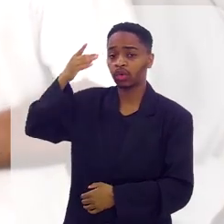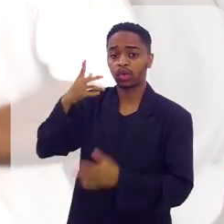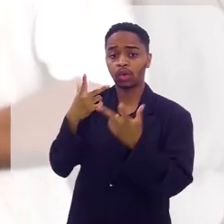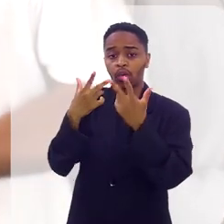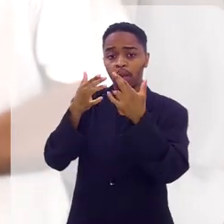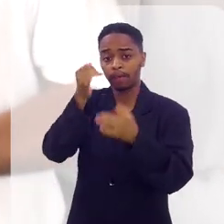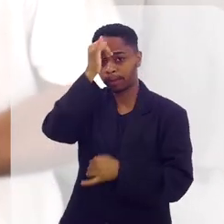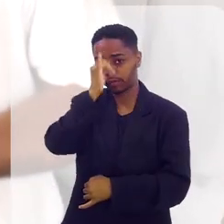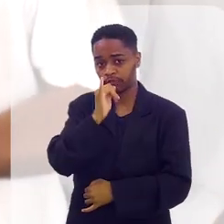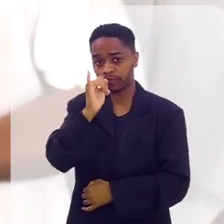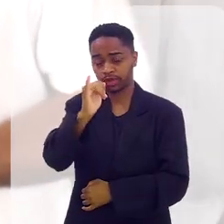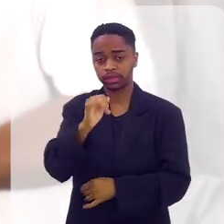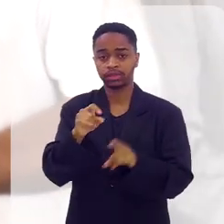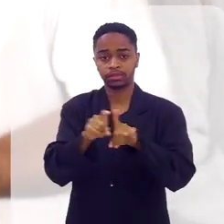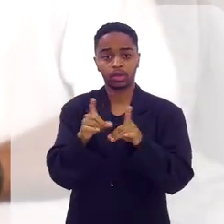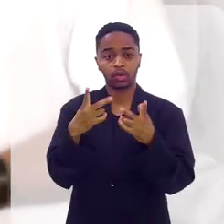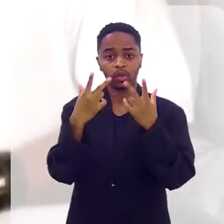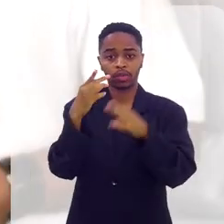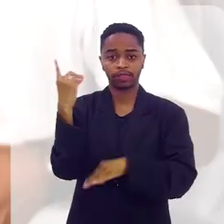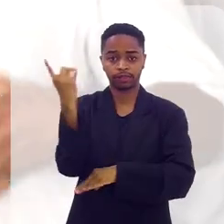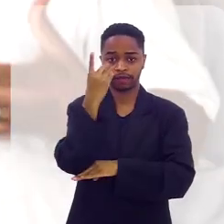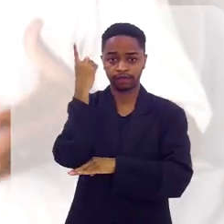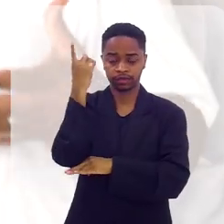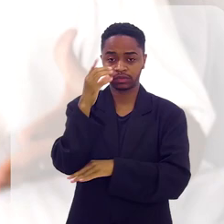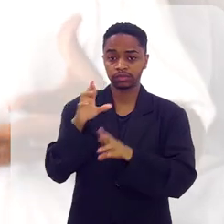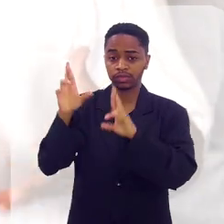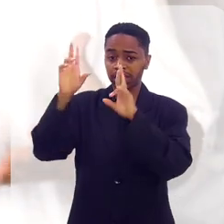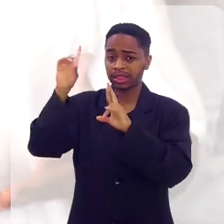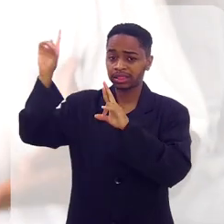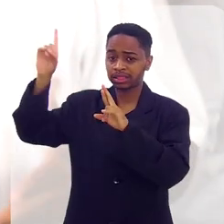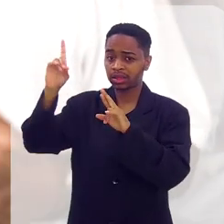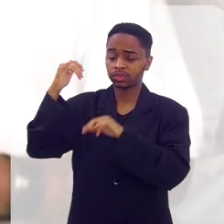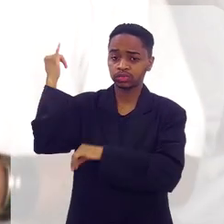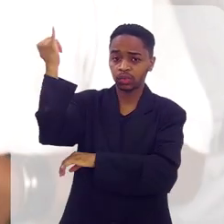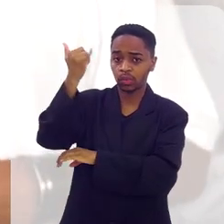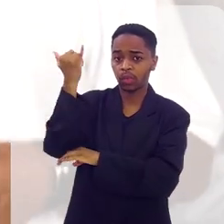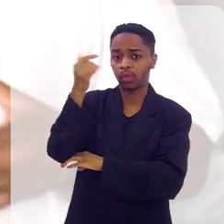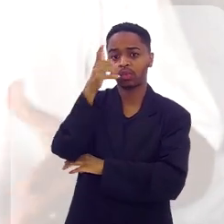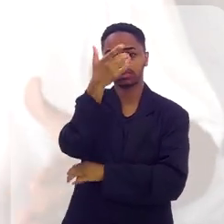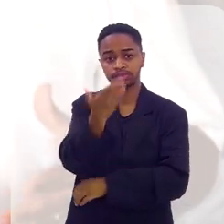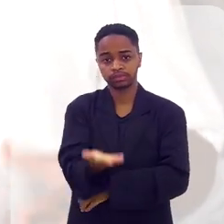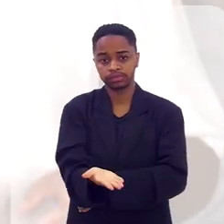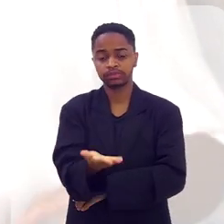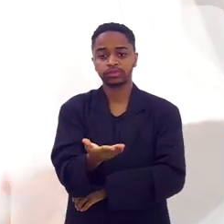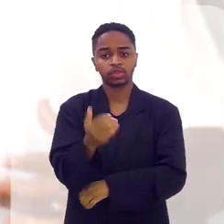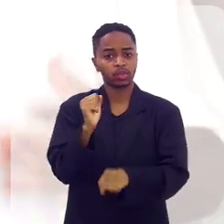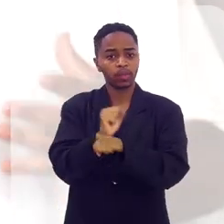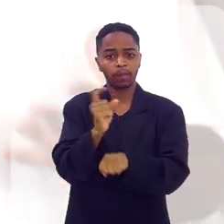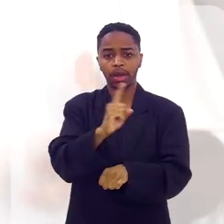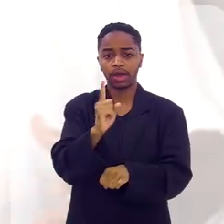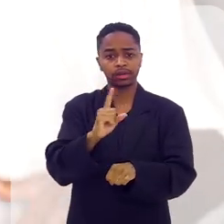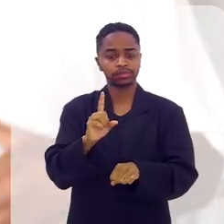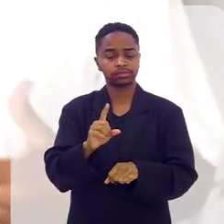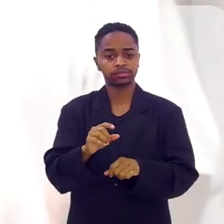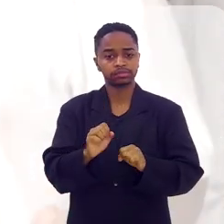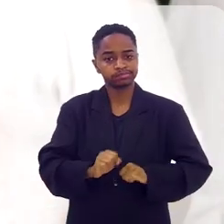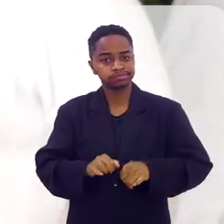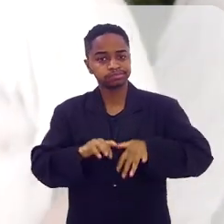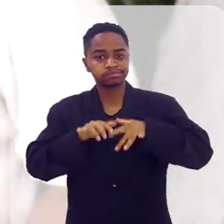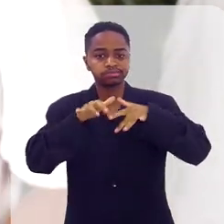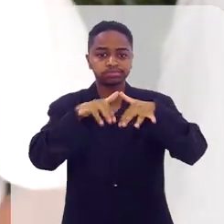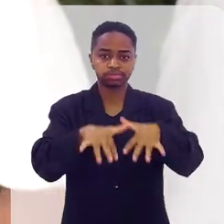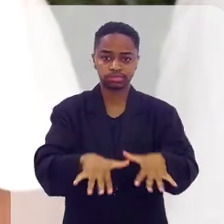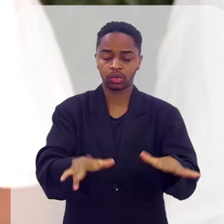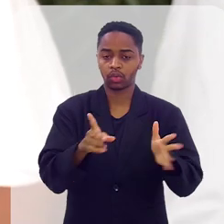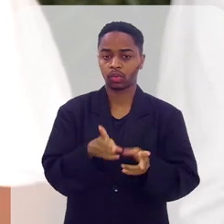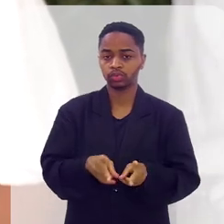Davi, é Iago Cleiton. Que Deus derrame essa unção, que não pare, que transborde e que jorre cada